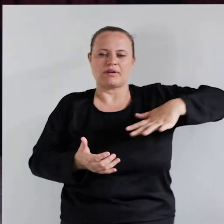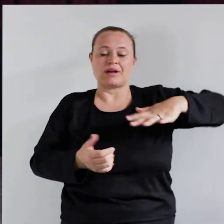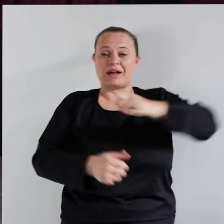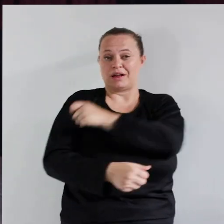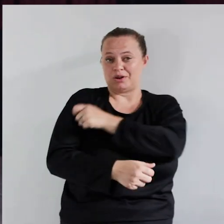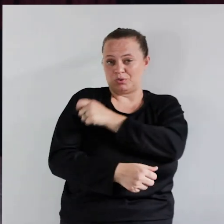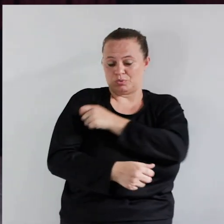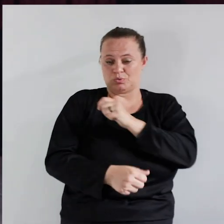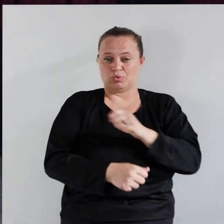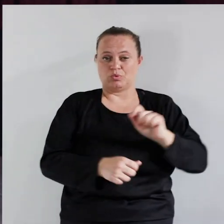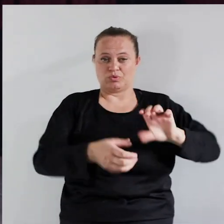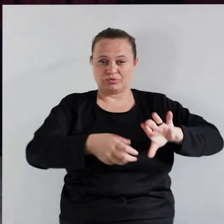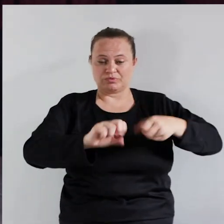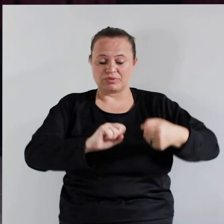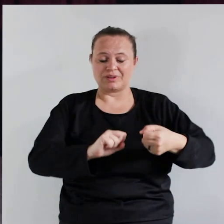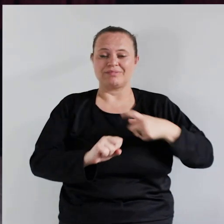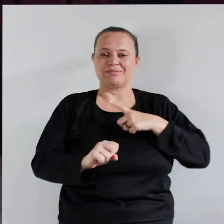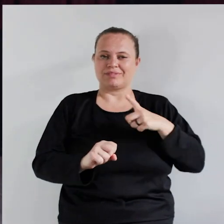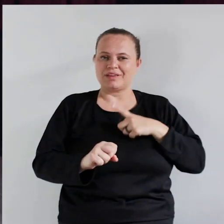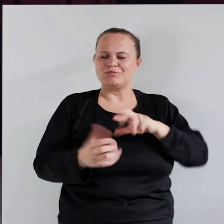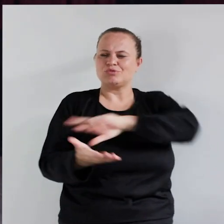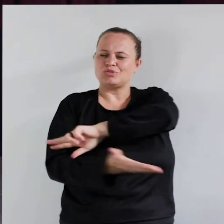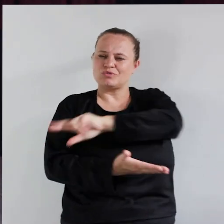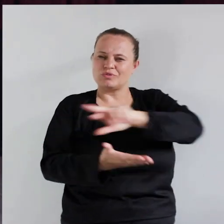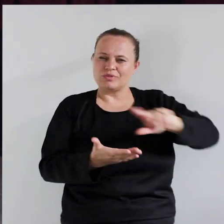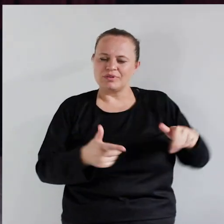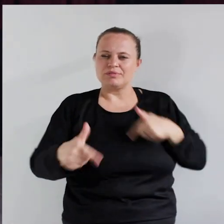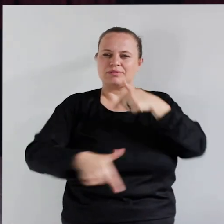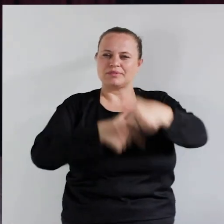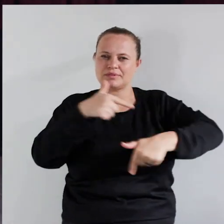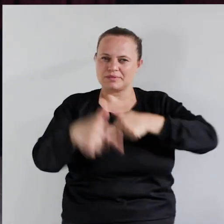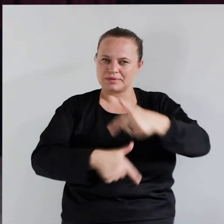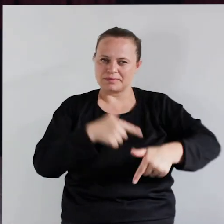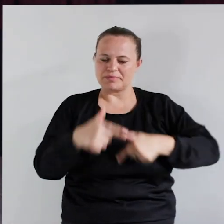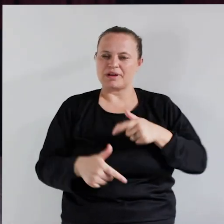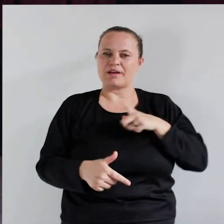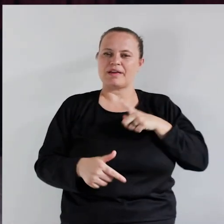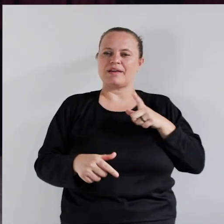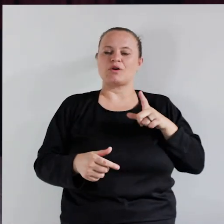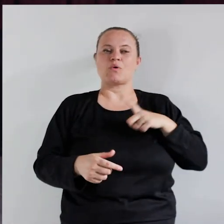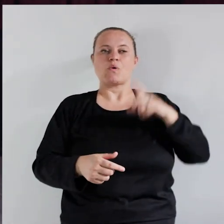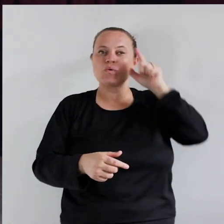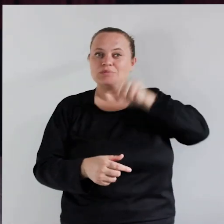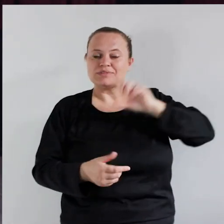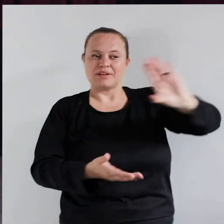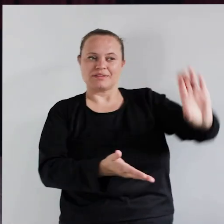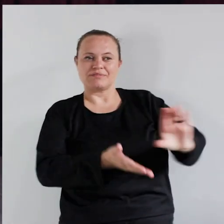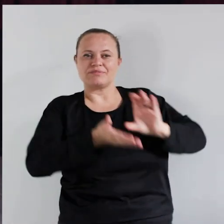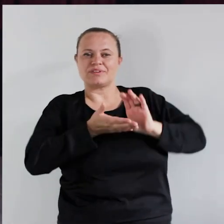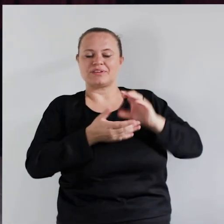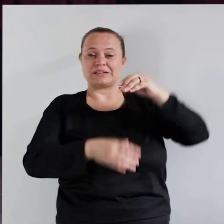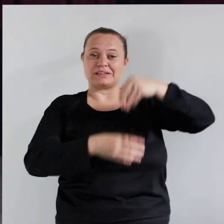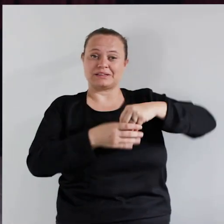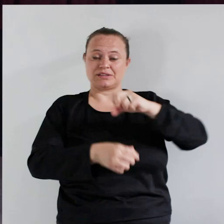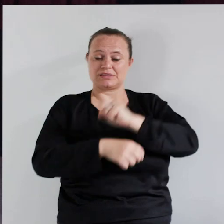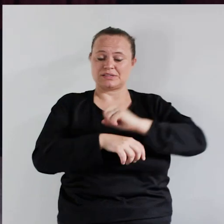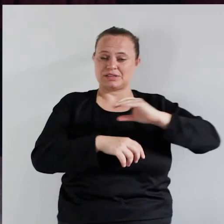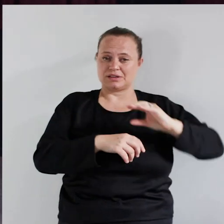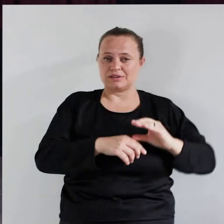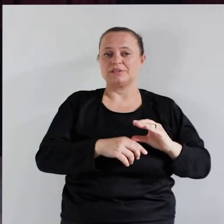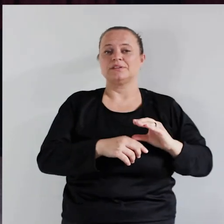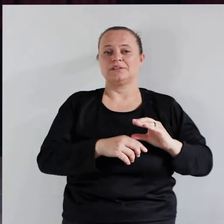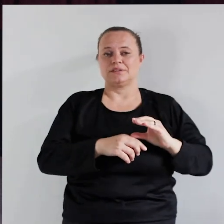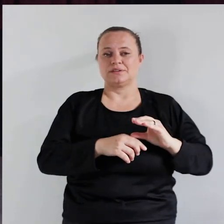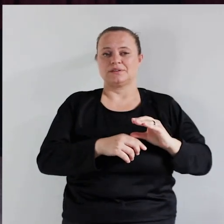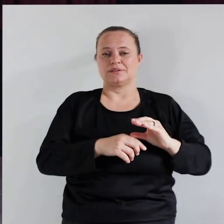científica, certo? Alunos de graduação, que na iniciação científica, aí sim, vários trabalhos discutindo fontes